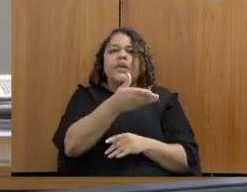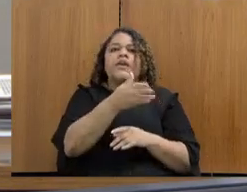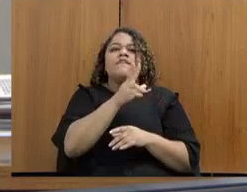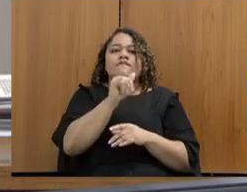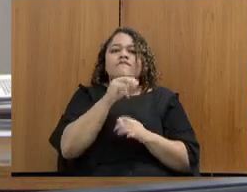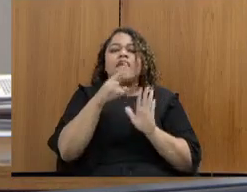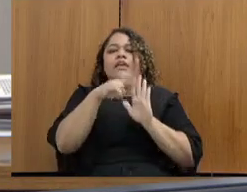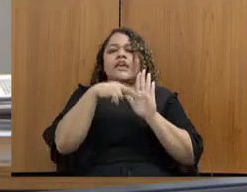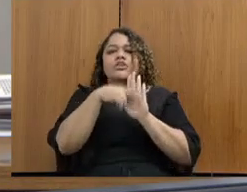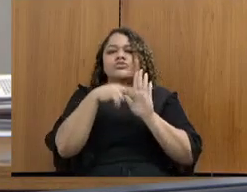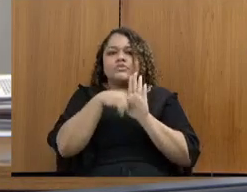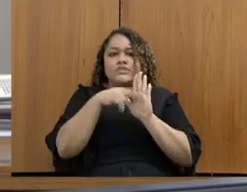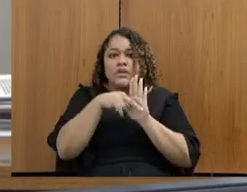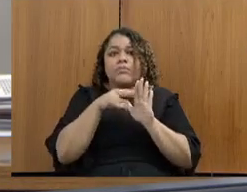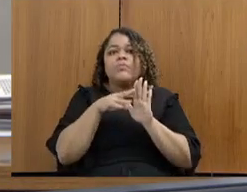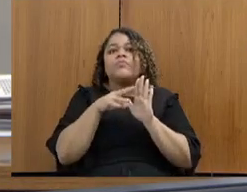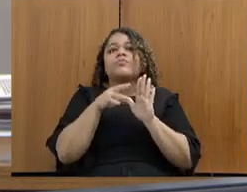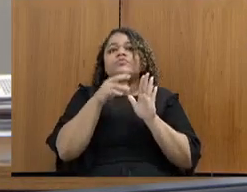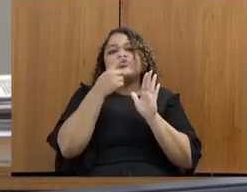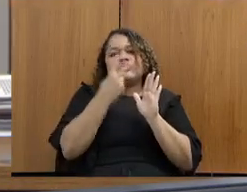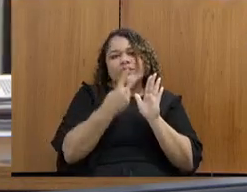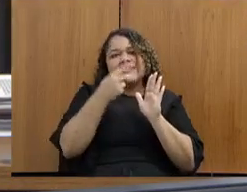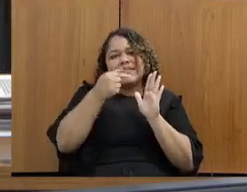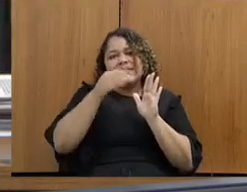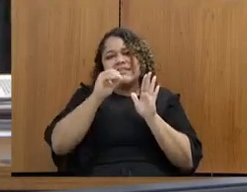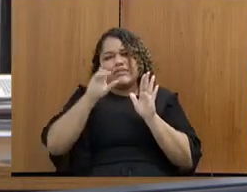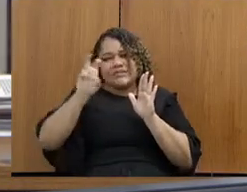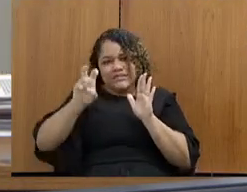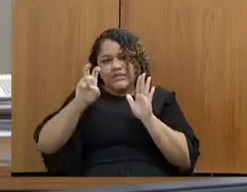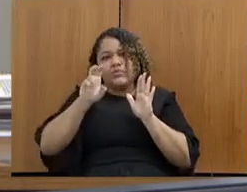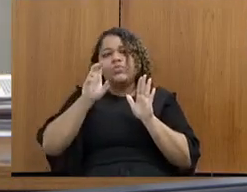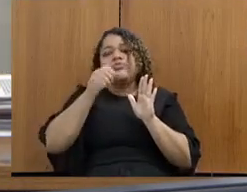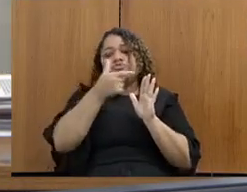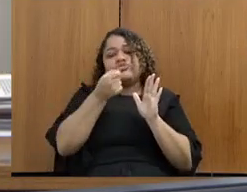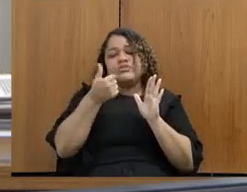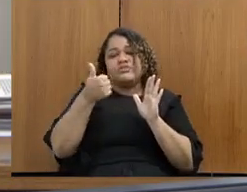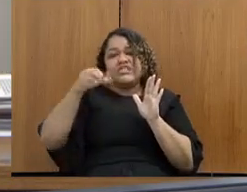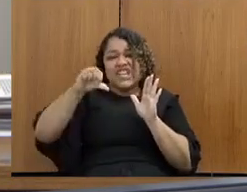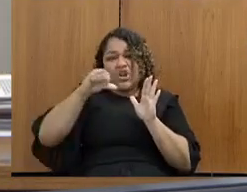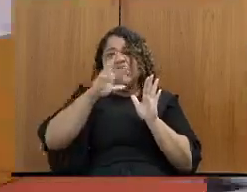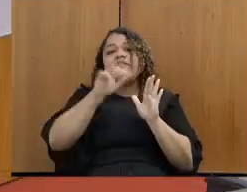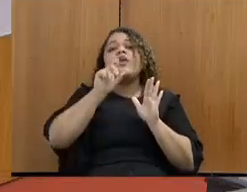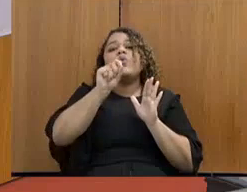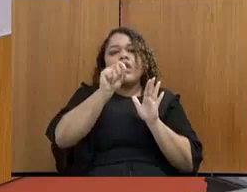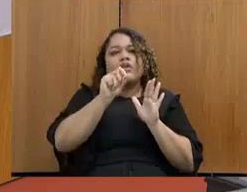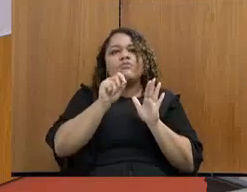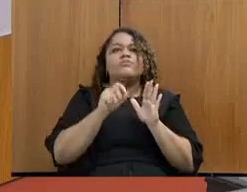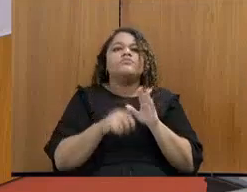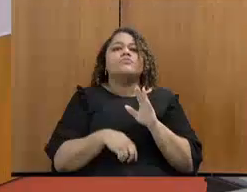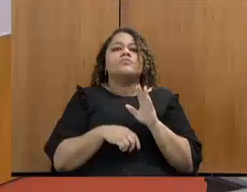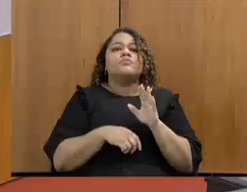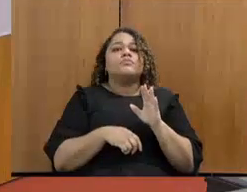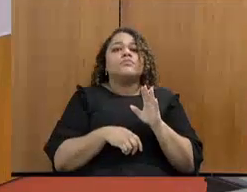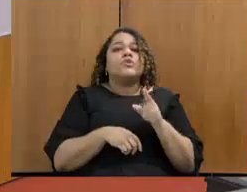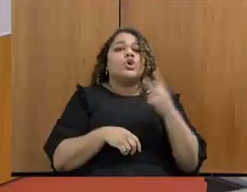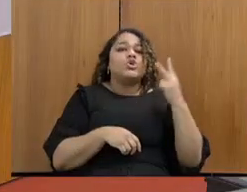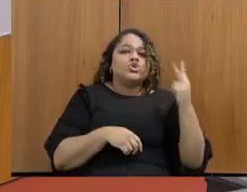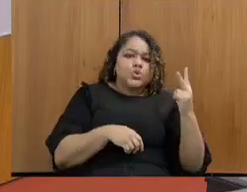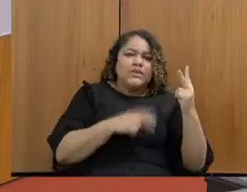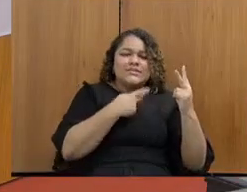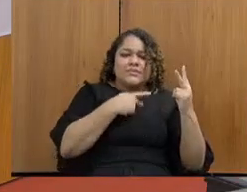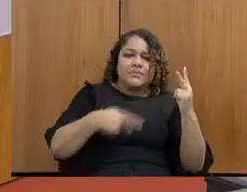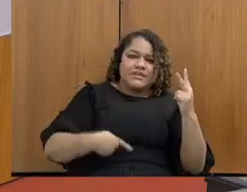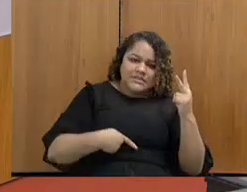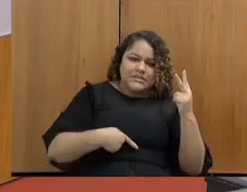2705/2019 na seguinte primeiro presidente dos trabalhos dois Presidente das comissões participantes por ordem de descrição